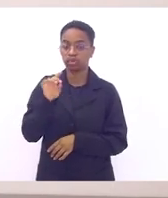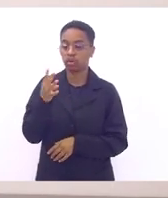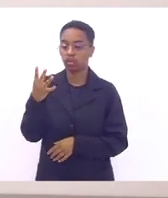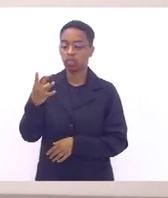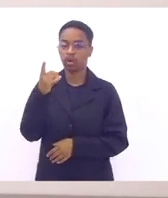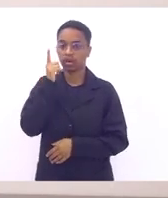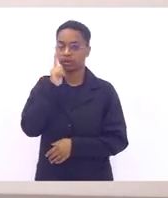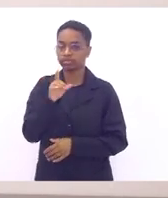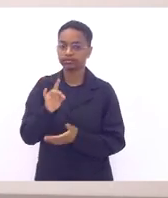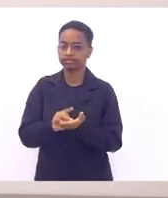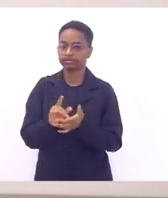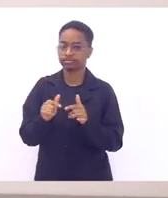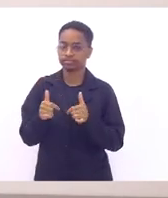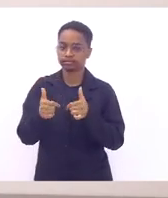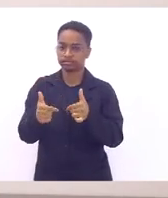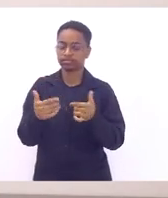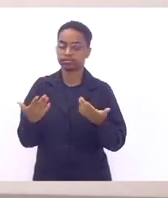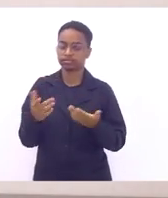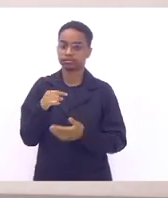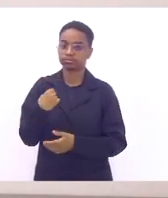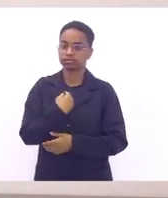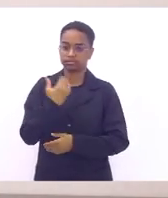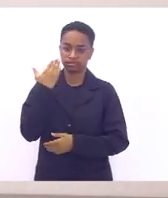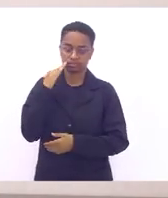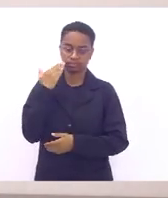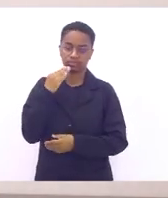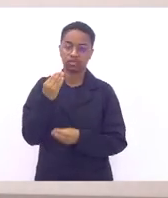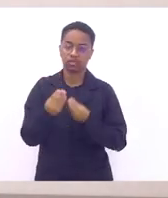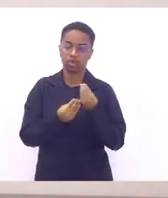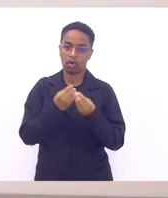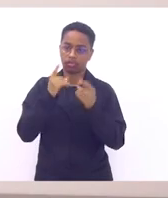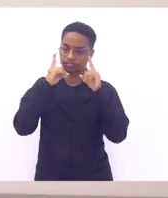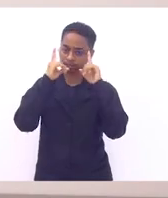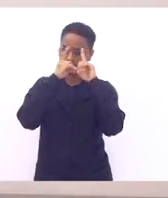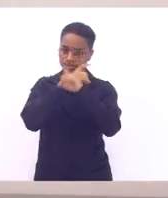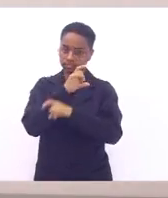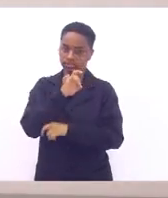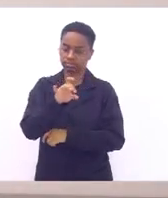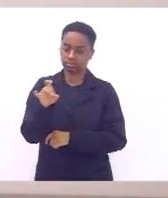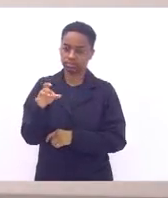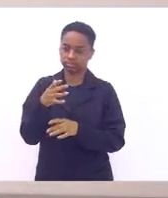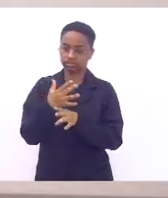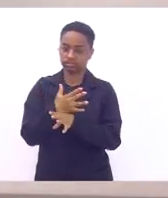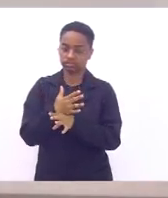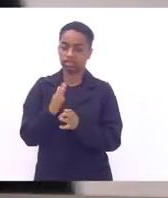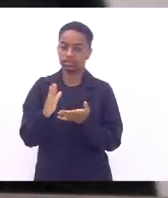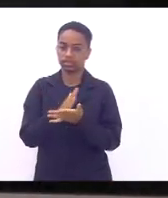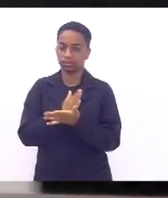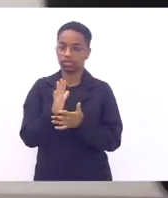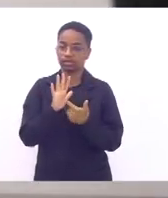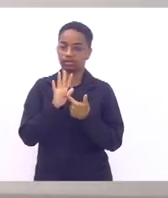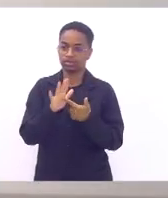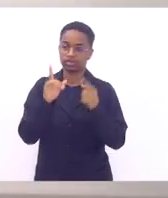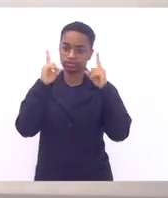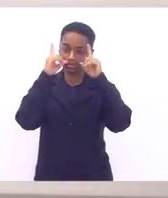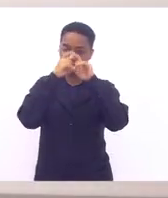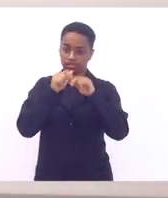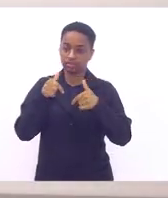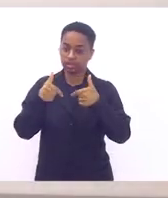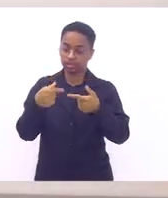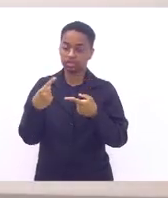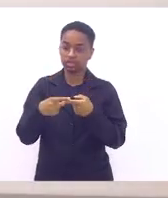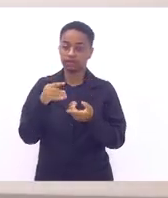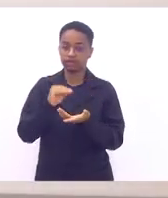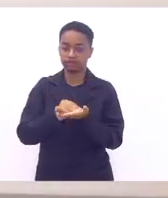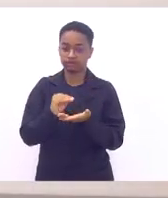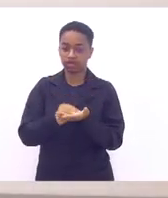fazer a execução. A gente entende toda a dificuldade, né, dos municípios, muitos alegam a dificuldade de execução por falta mesmo de